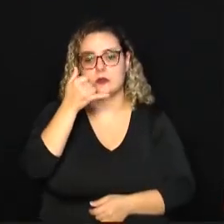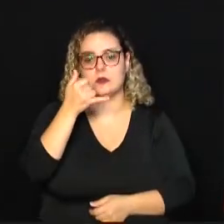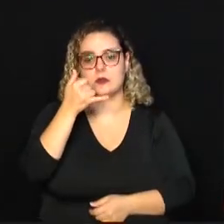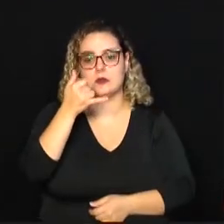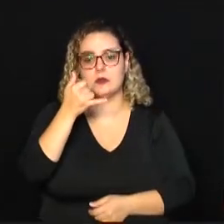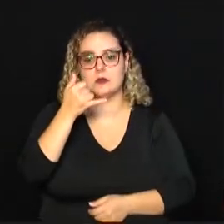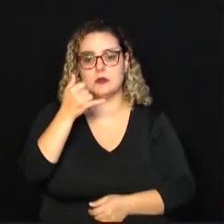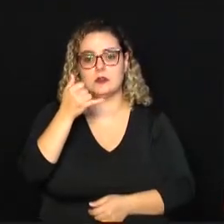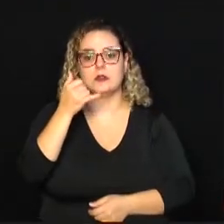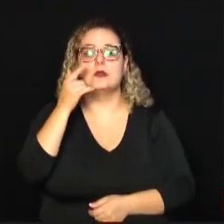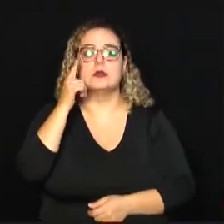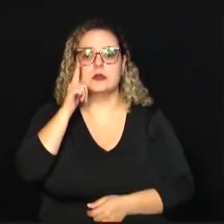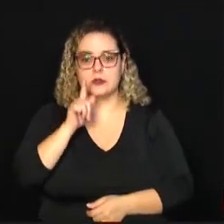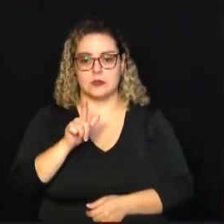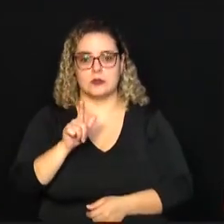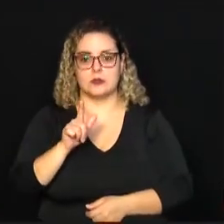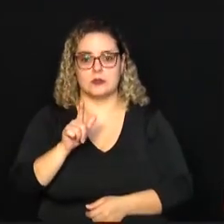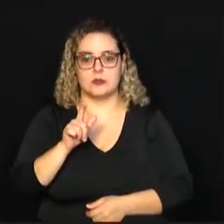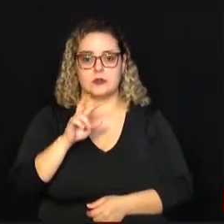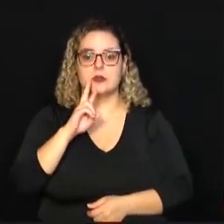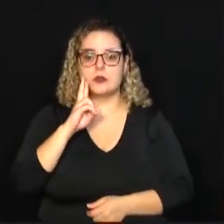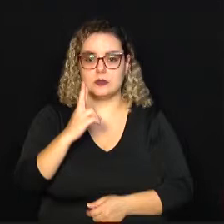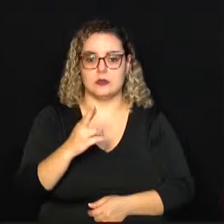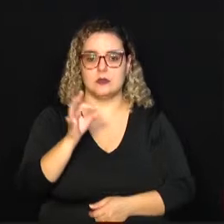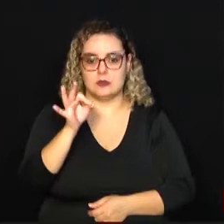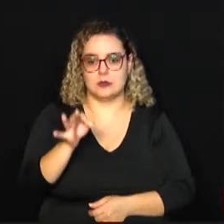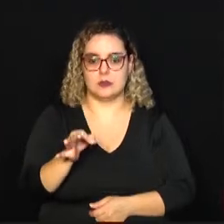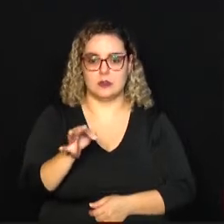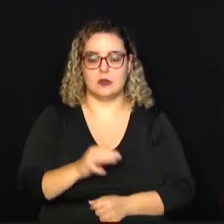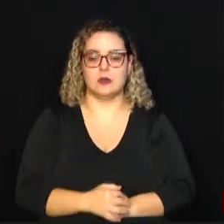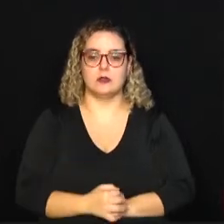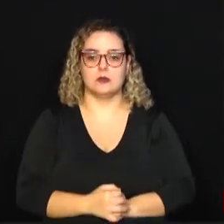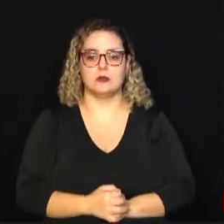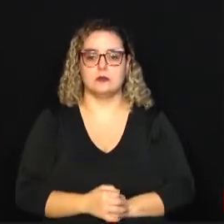se consegue resolver para te ajudar, tá?